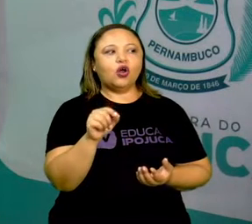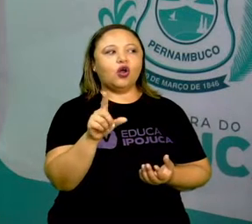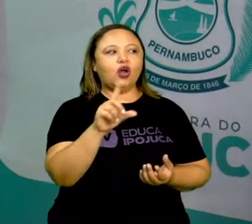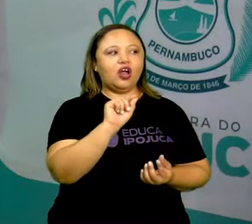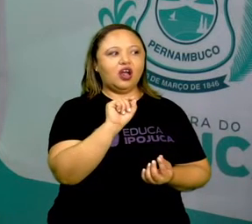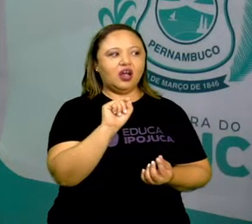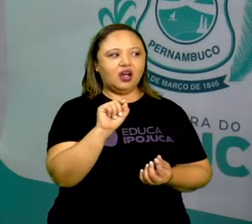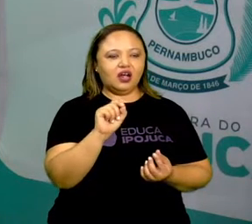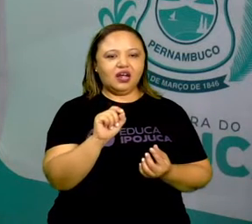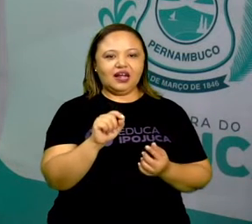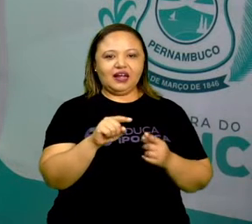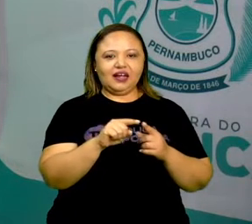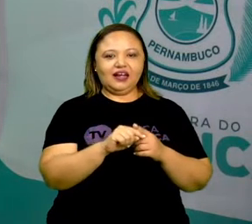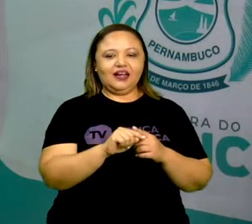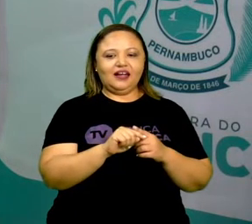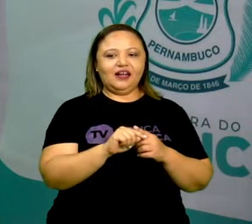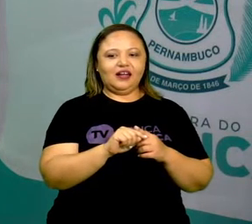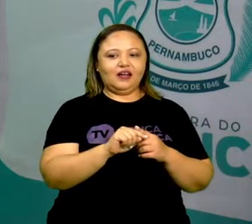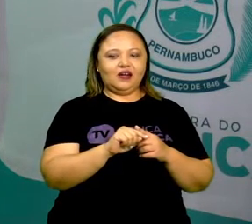temos aqui, ó,